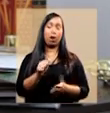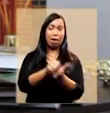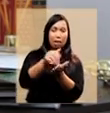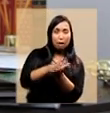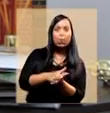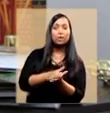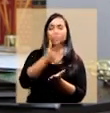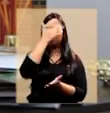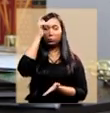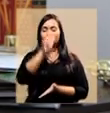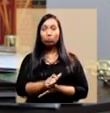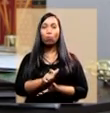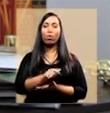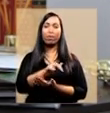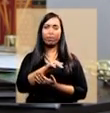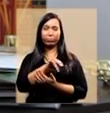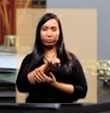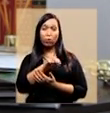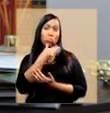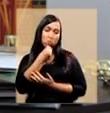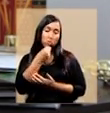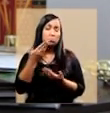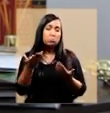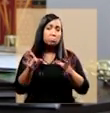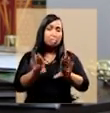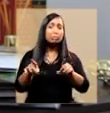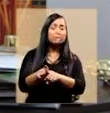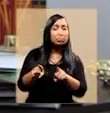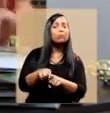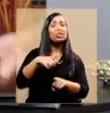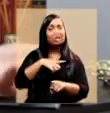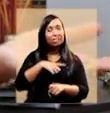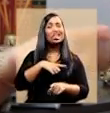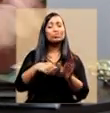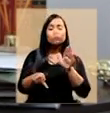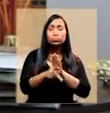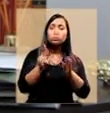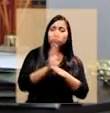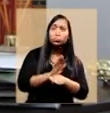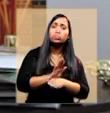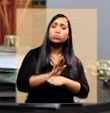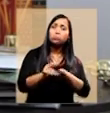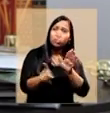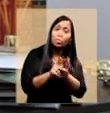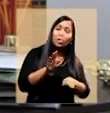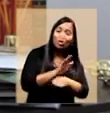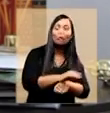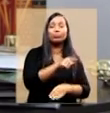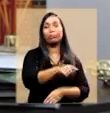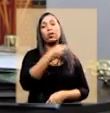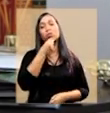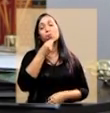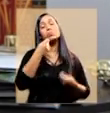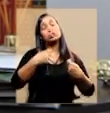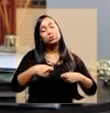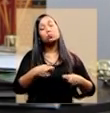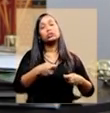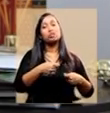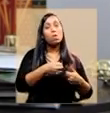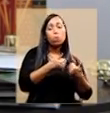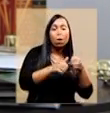a punição do agressor, mas ela também traz medidas pedagógicas para que esse agressor ele tenha